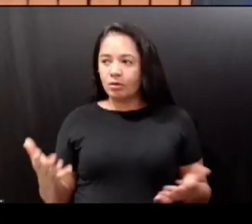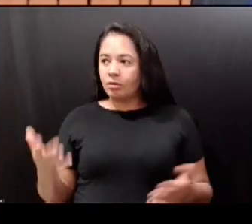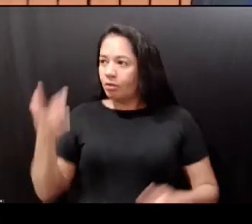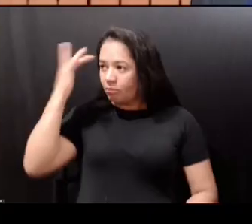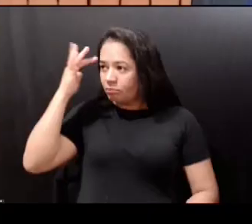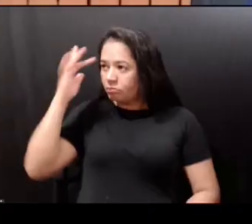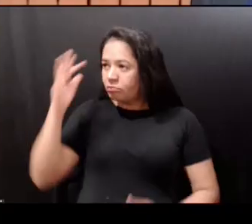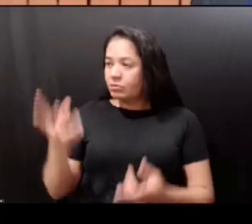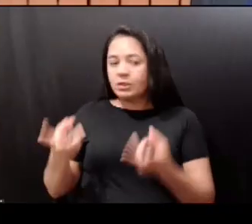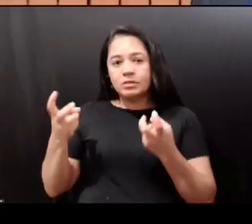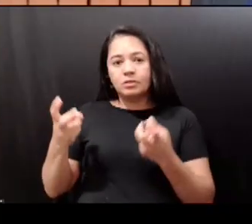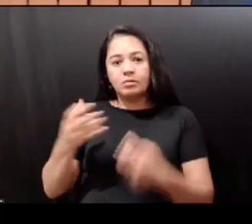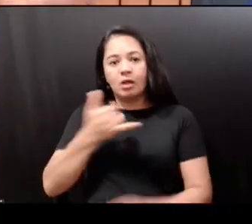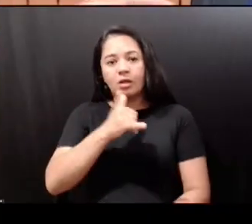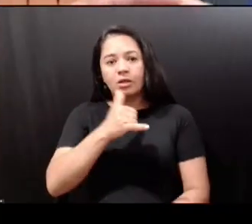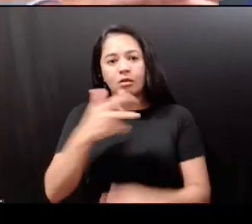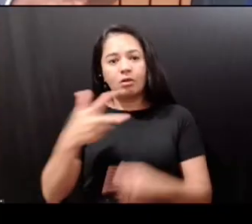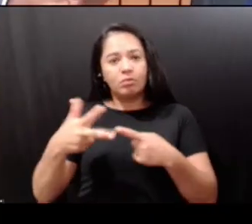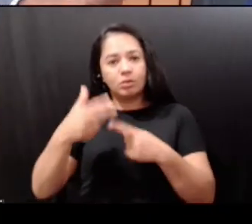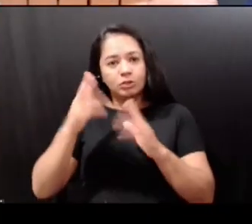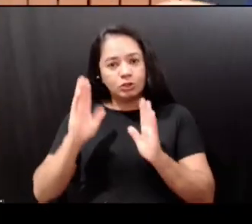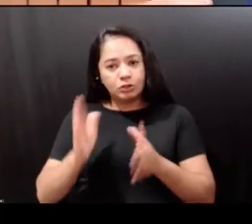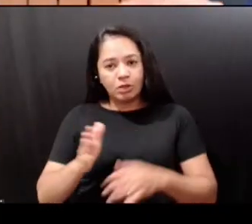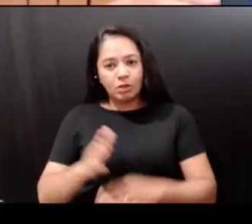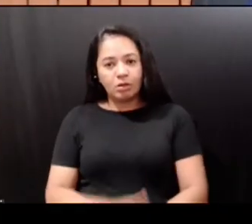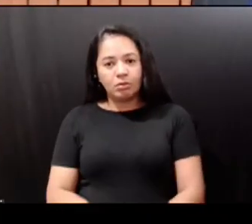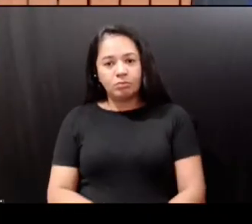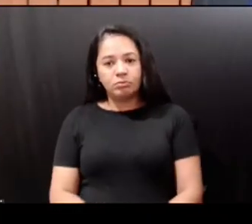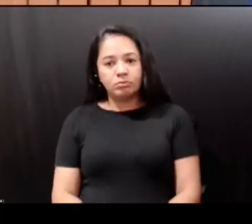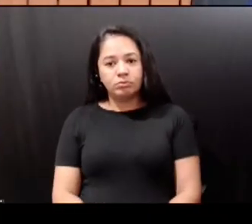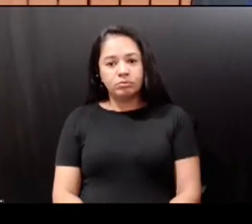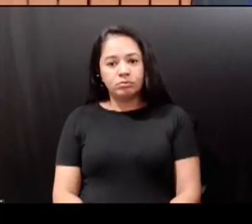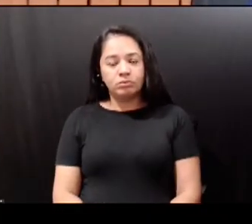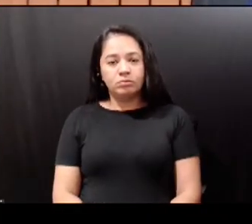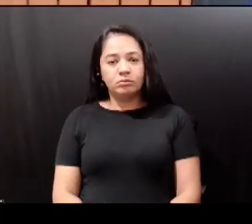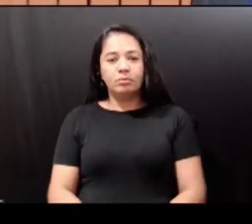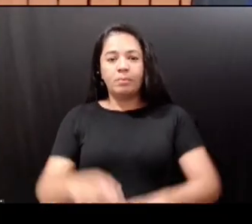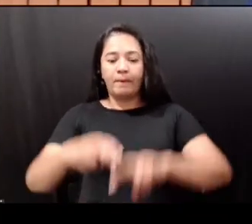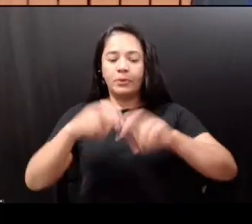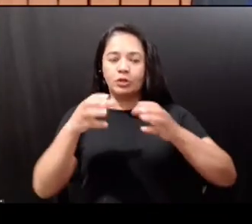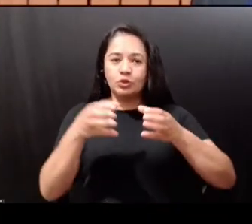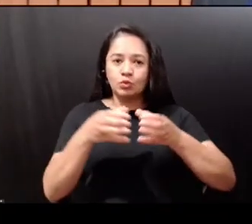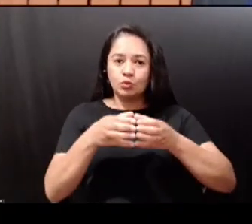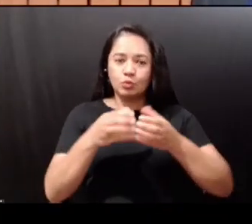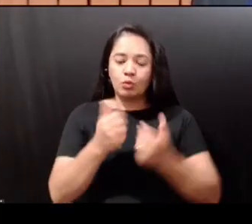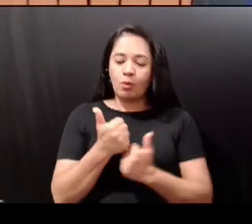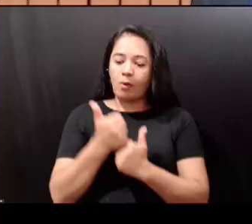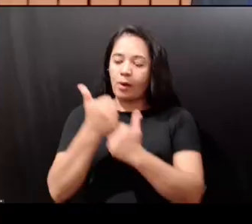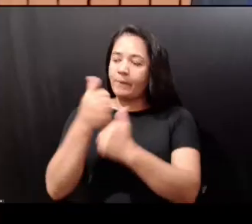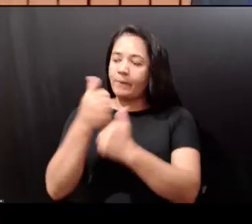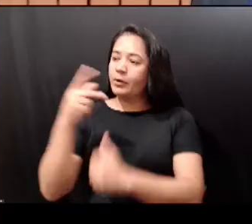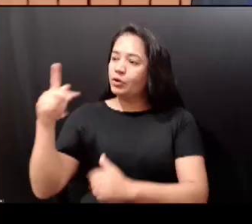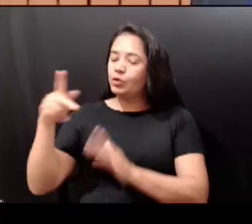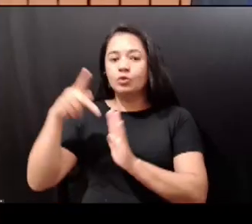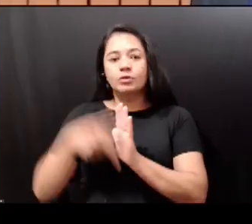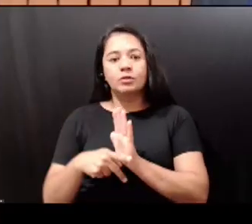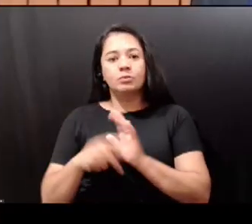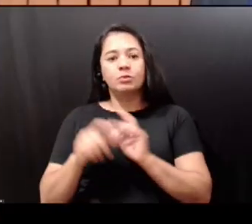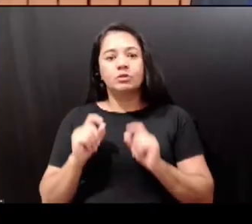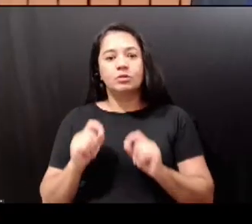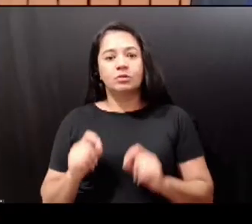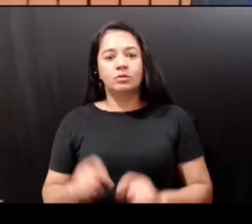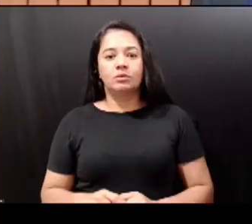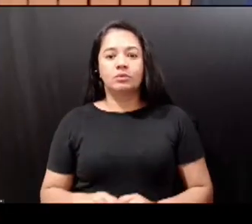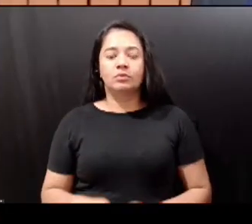energia. Então, a comissão apoiou o seu projeto, vereador Carlinhos Camelô, e no mesmo